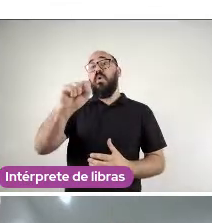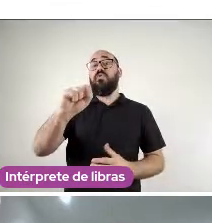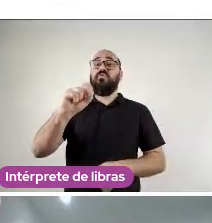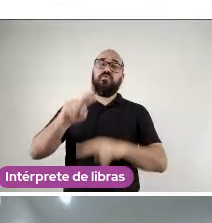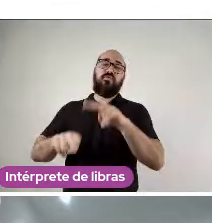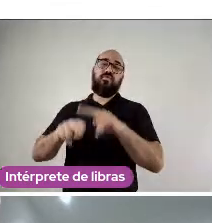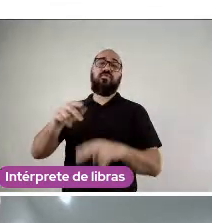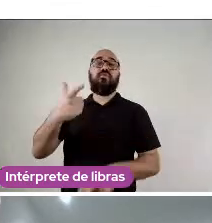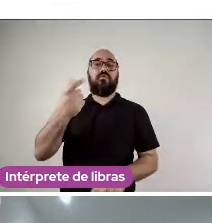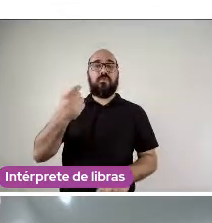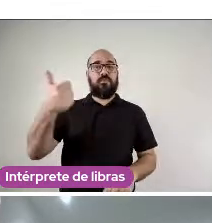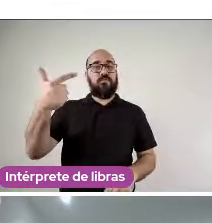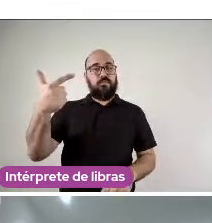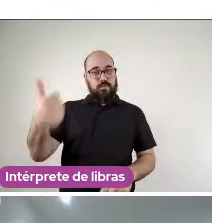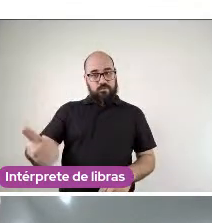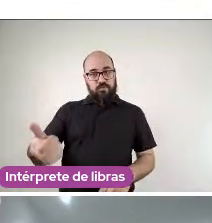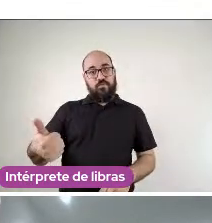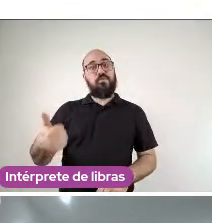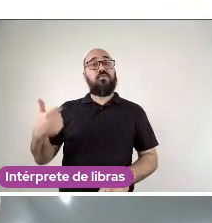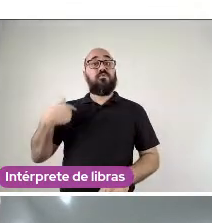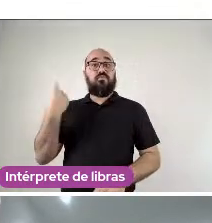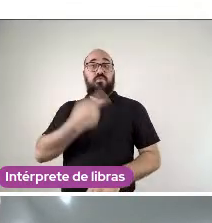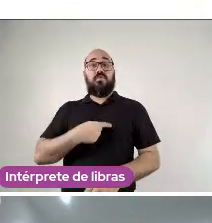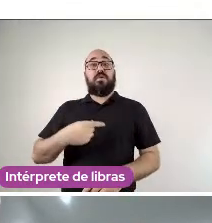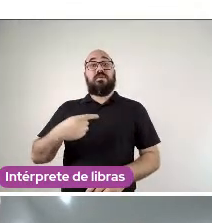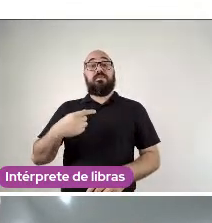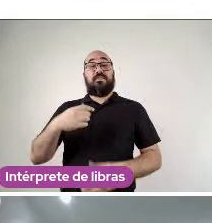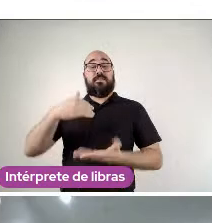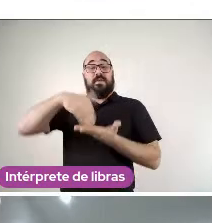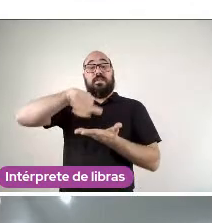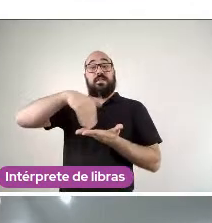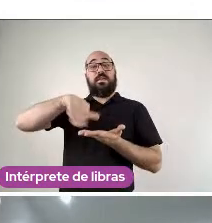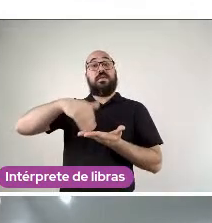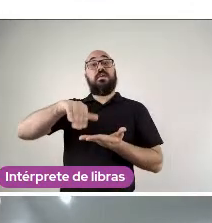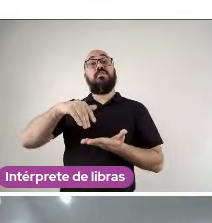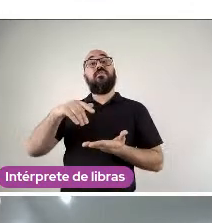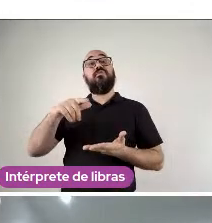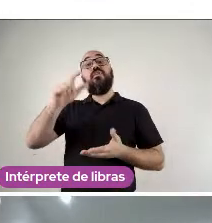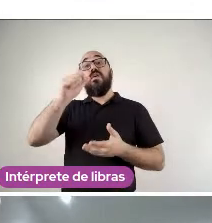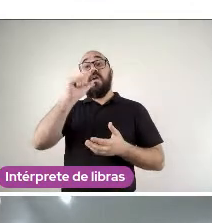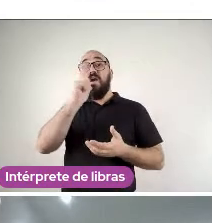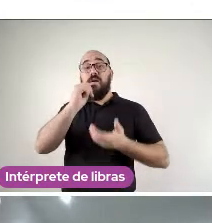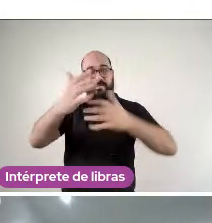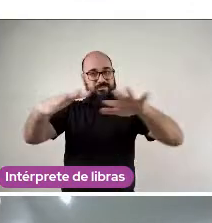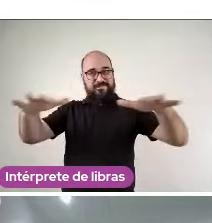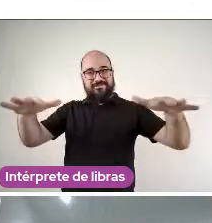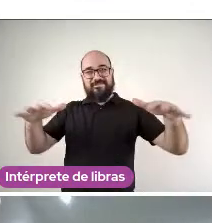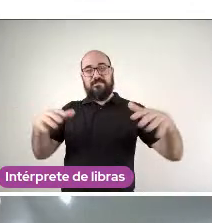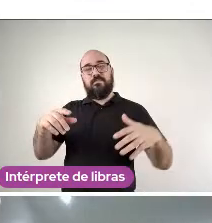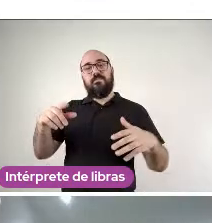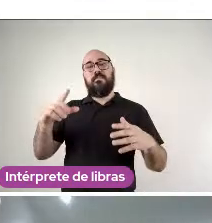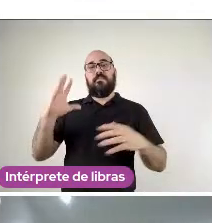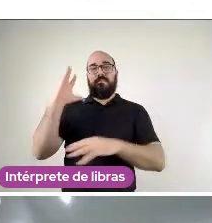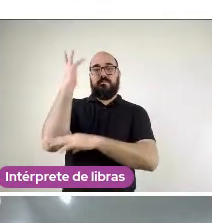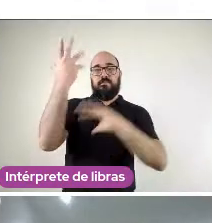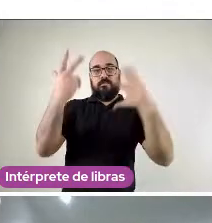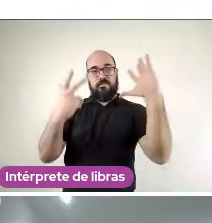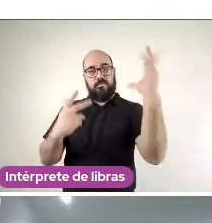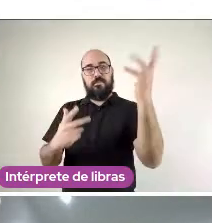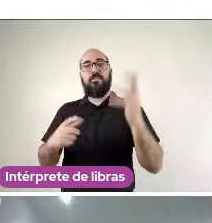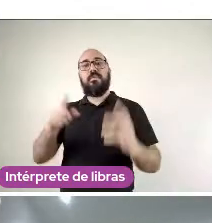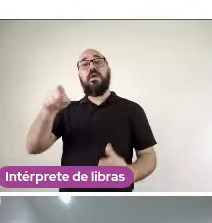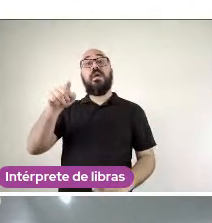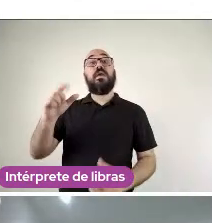2021, a Secretaria de Meio Ambiente da cidade cria o Núcleo de Vida Marinha, né, um setor